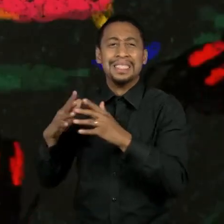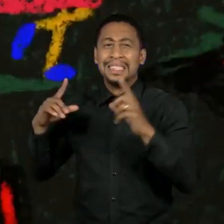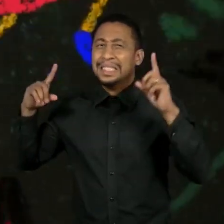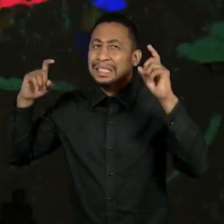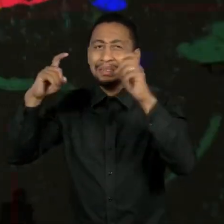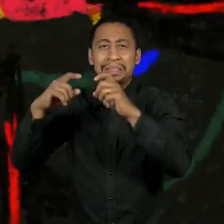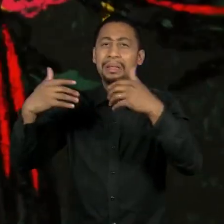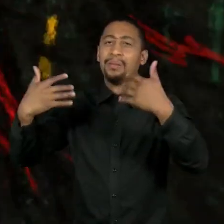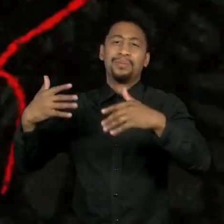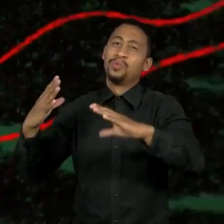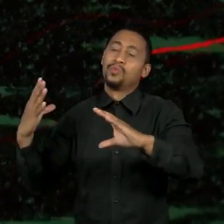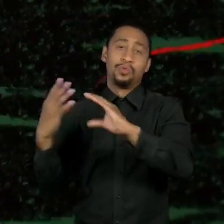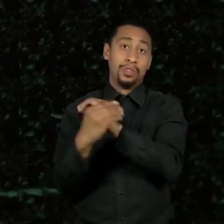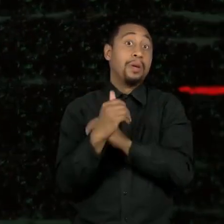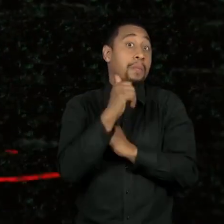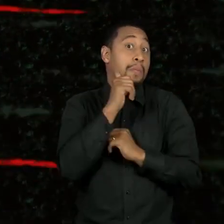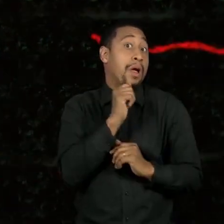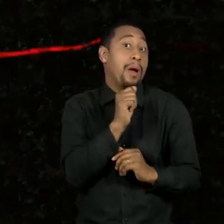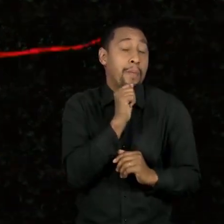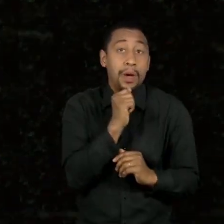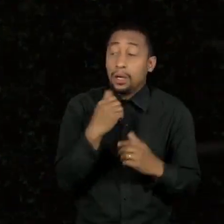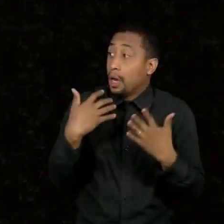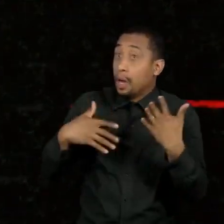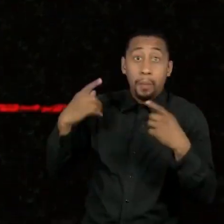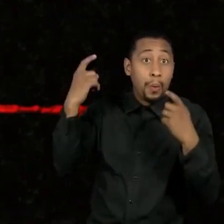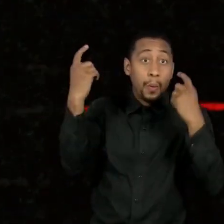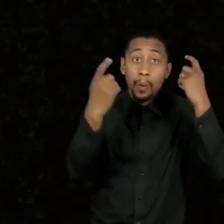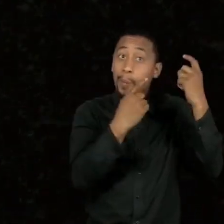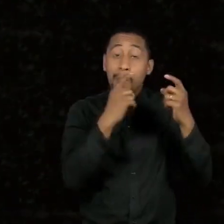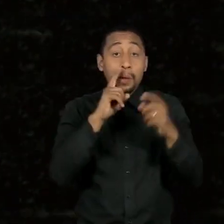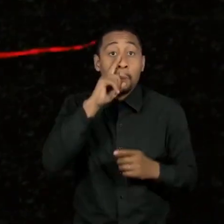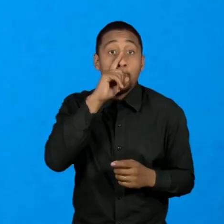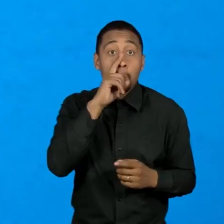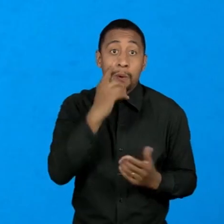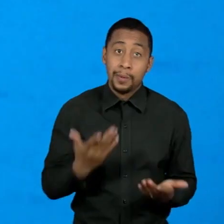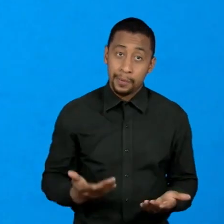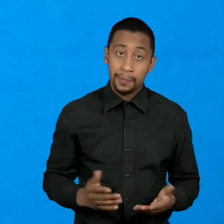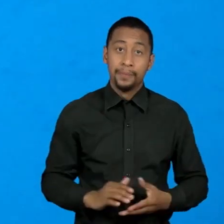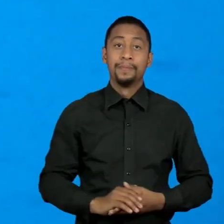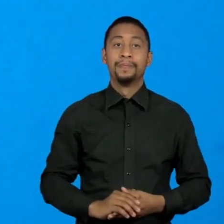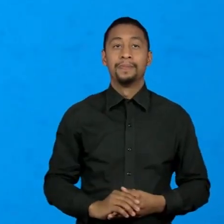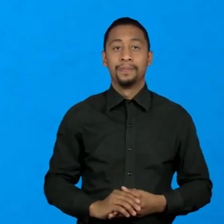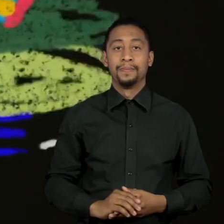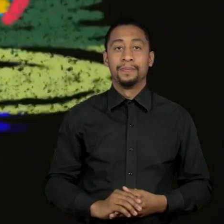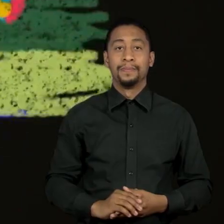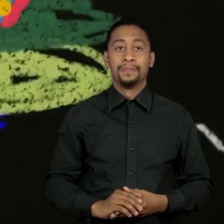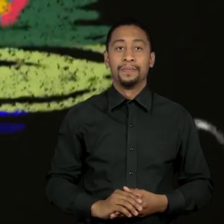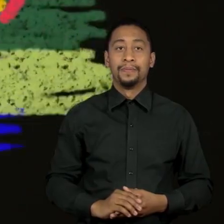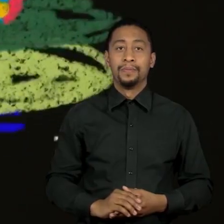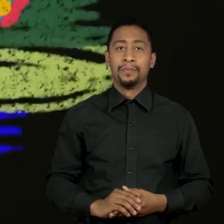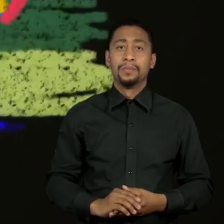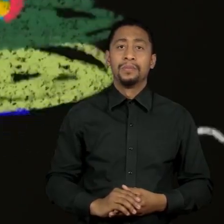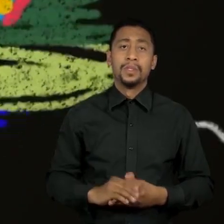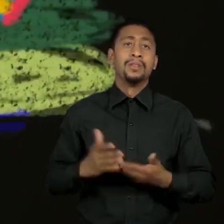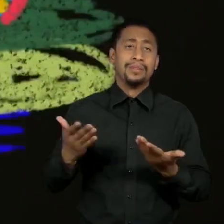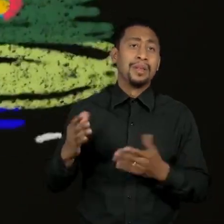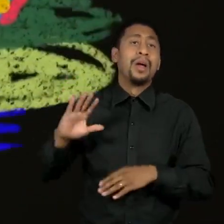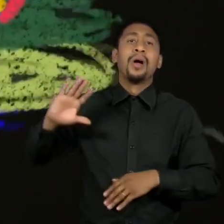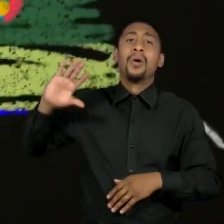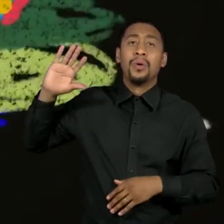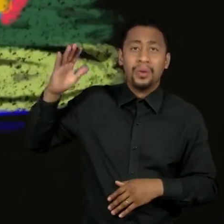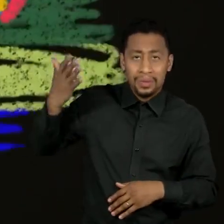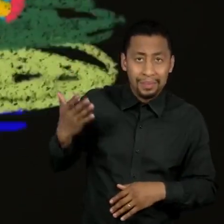sus alas para que no les caiga el agua cuando llueve, ellos los protegen. Así como nuestras mamás los